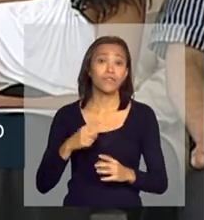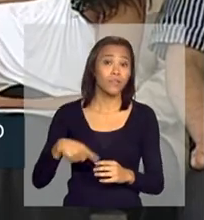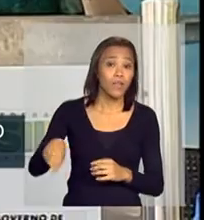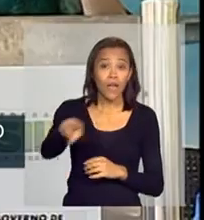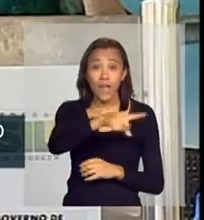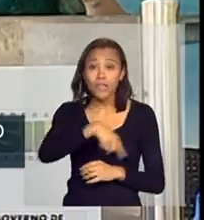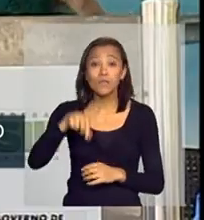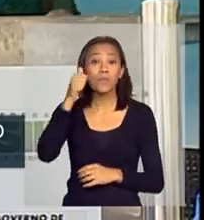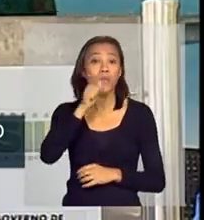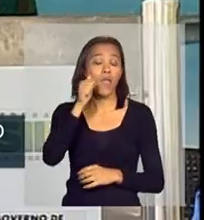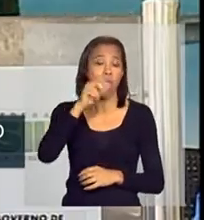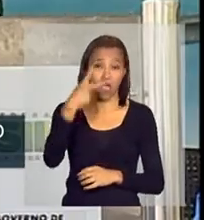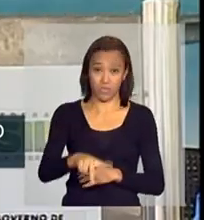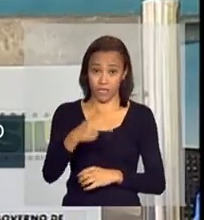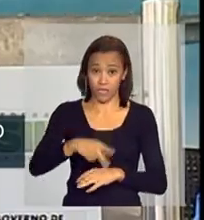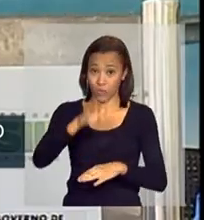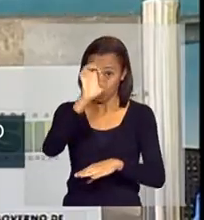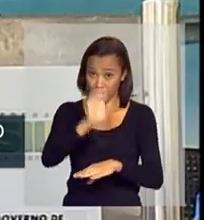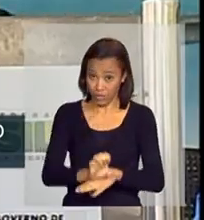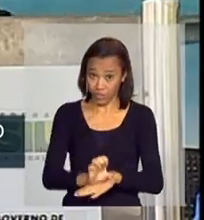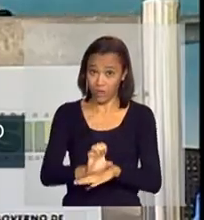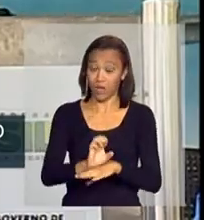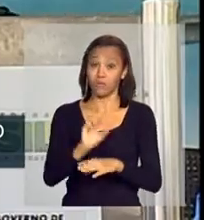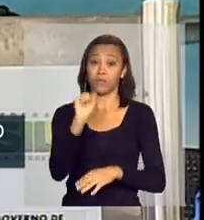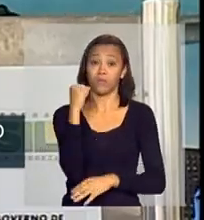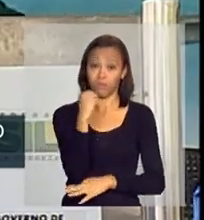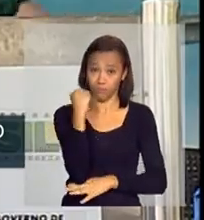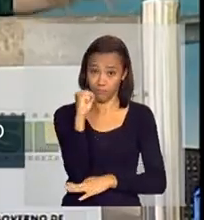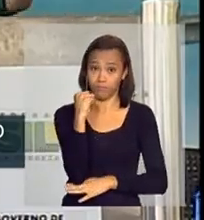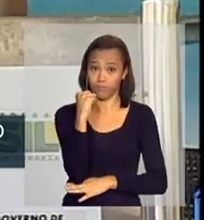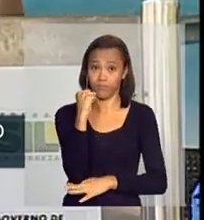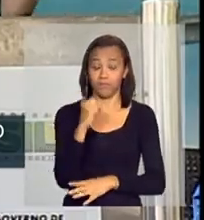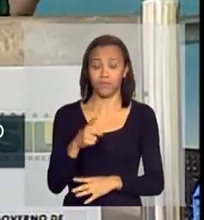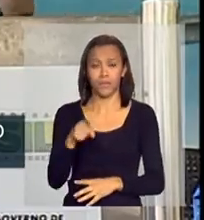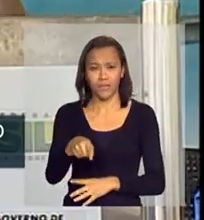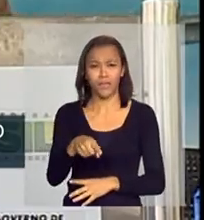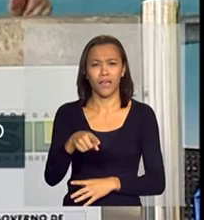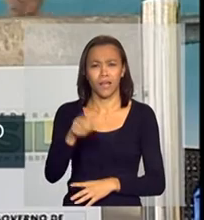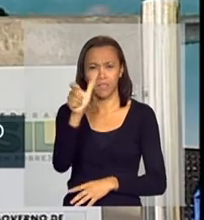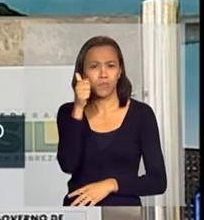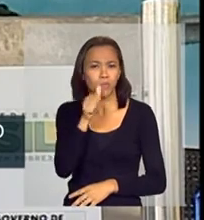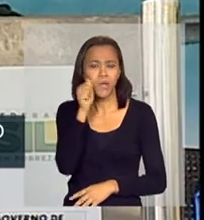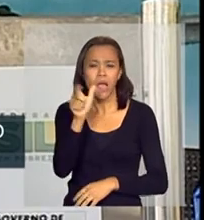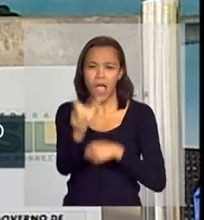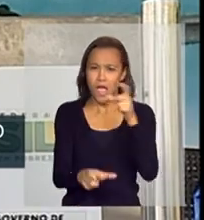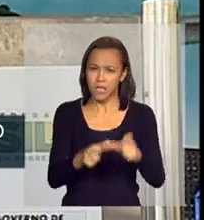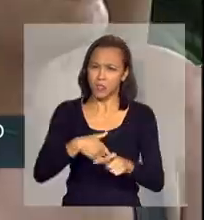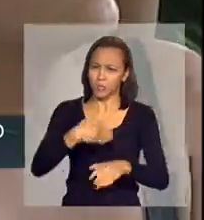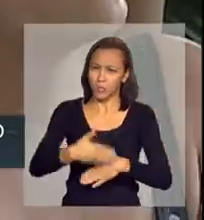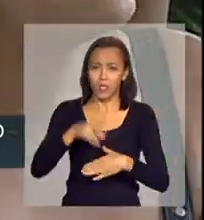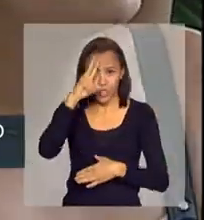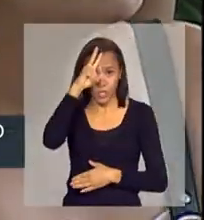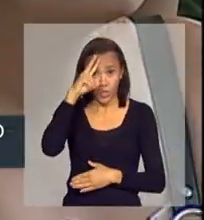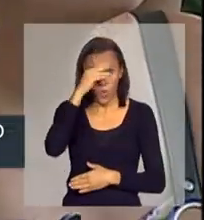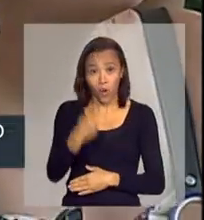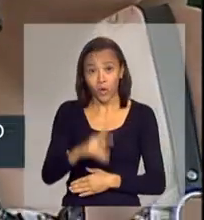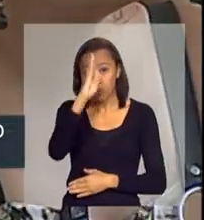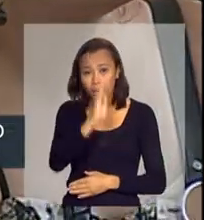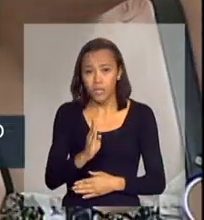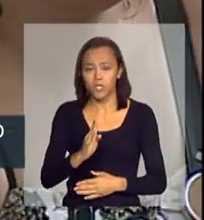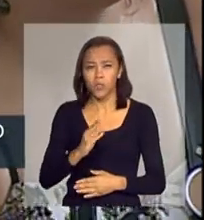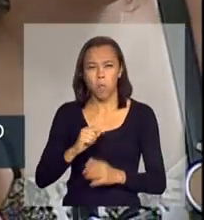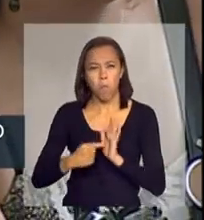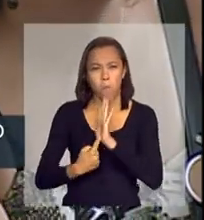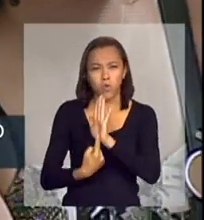mulheres sergipanas, essas mulheres sergipanas que, ao longo da história brasileira, mostraram